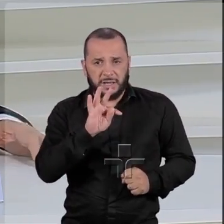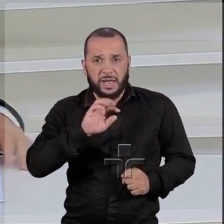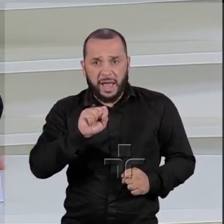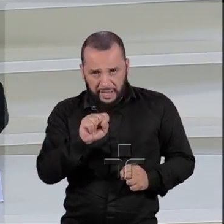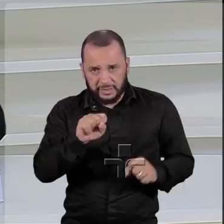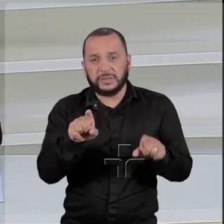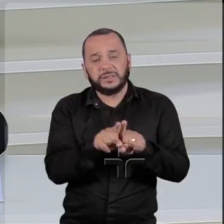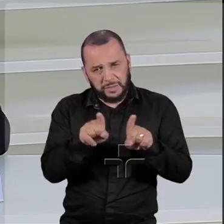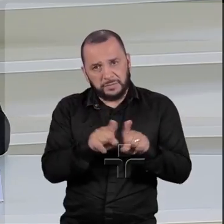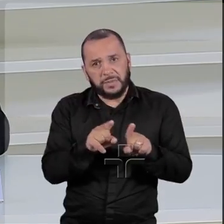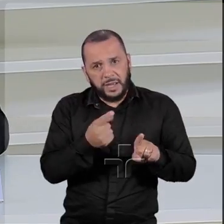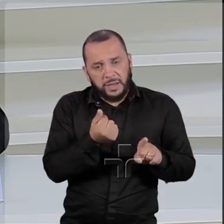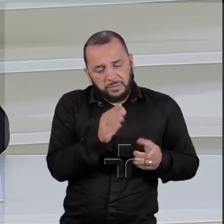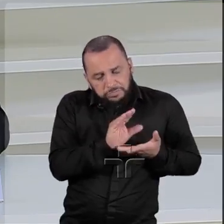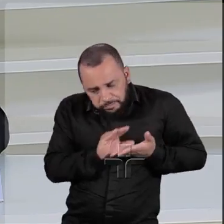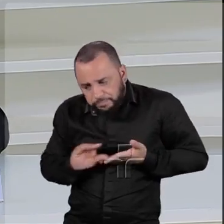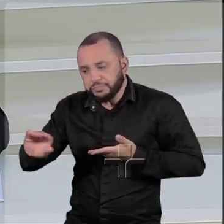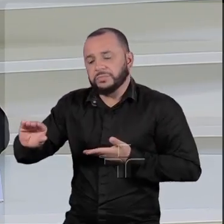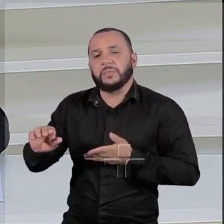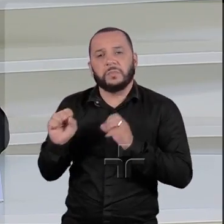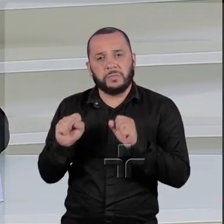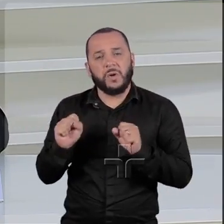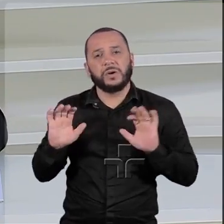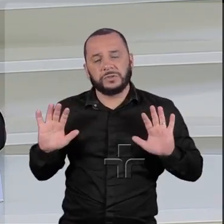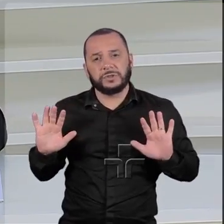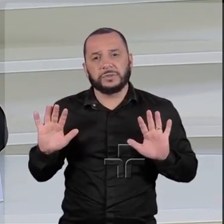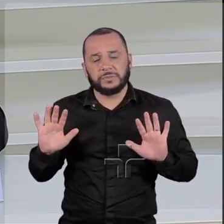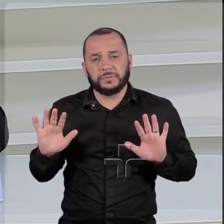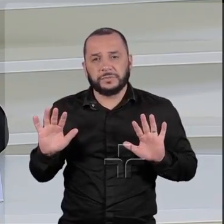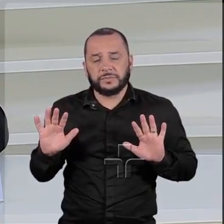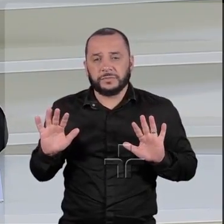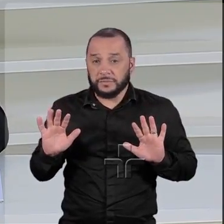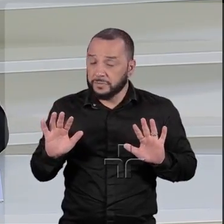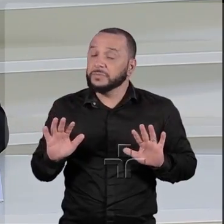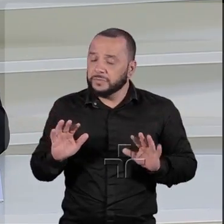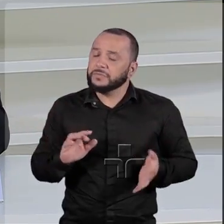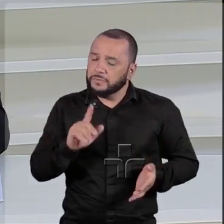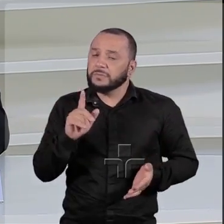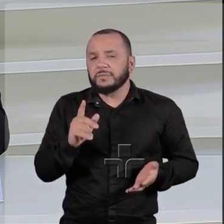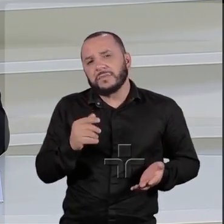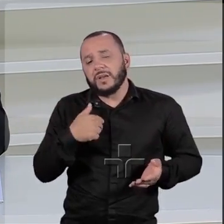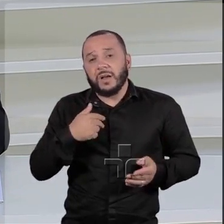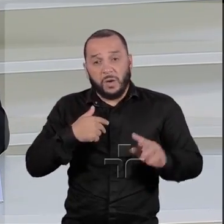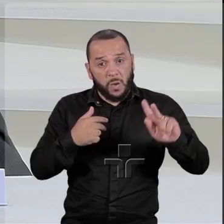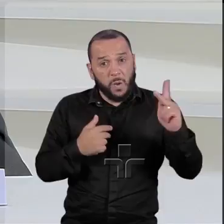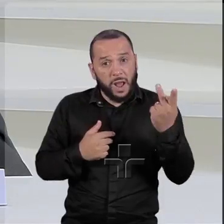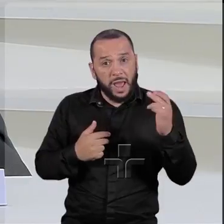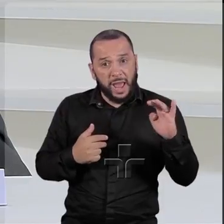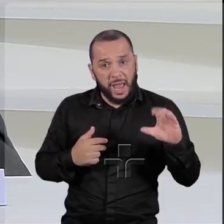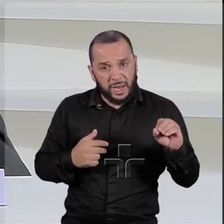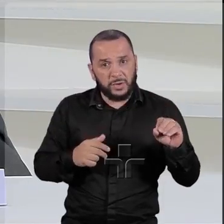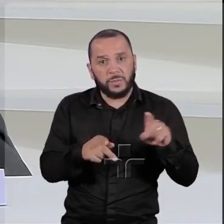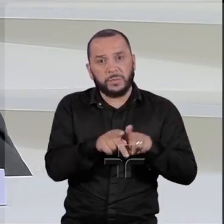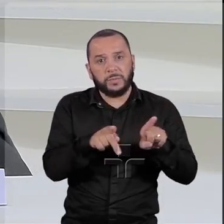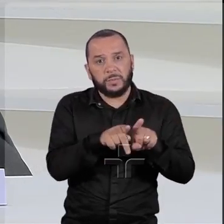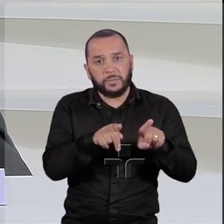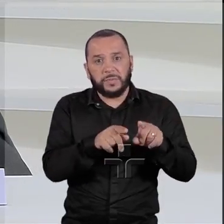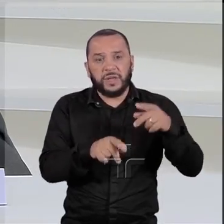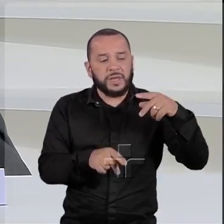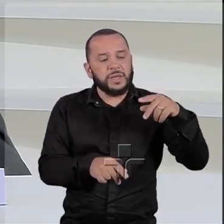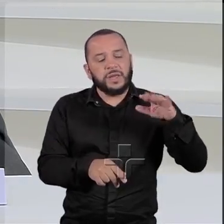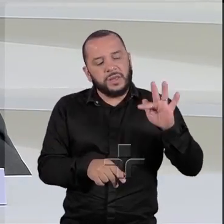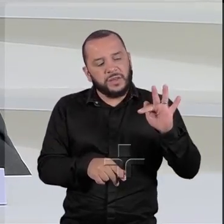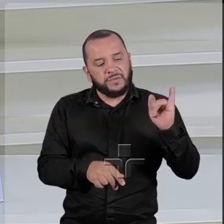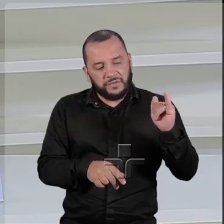garantia ele poderia aportar no fundo. Então, esse aqui seria o desenho. No Hélio, na proposta da FIP Hélio, é